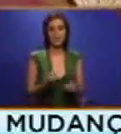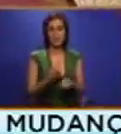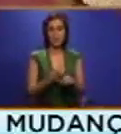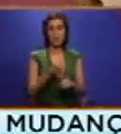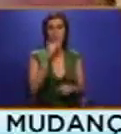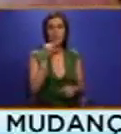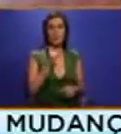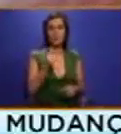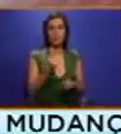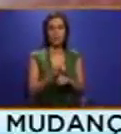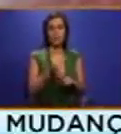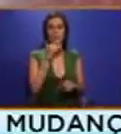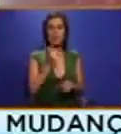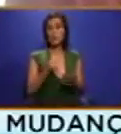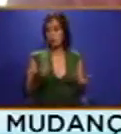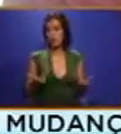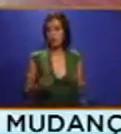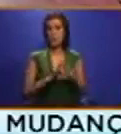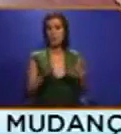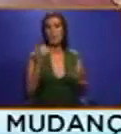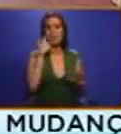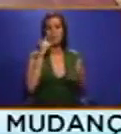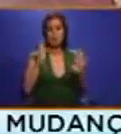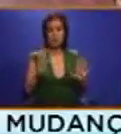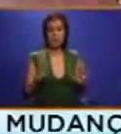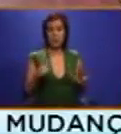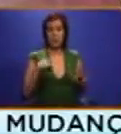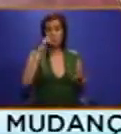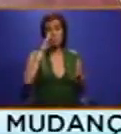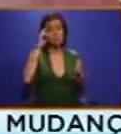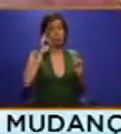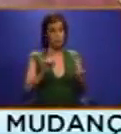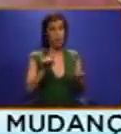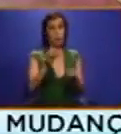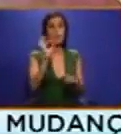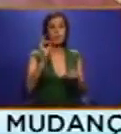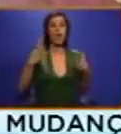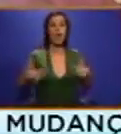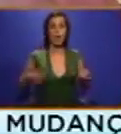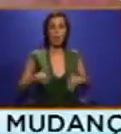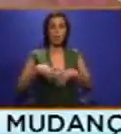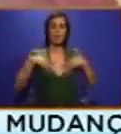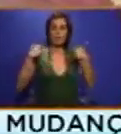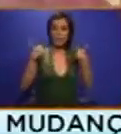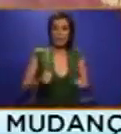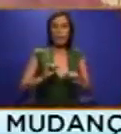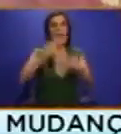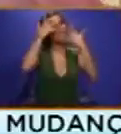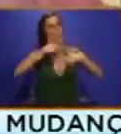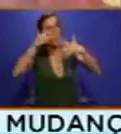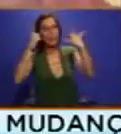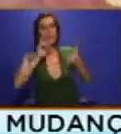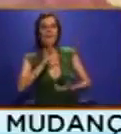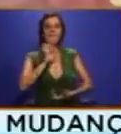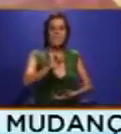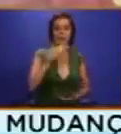giras m tem coisas muito giras não é então vamos lá ver nós temos que nos lembrar que porque a Lúcia precisa de roupa confortável para andar no dia a dia com a sua